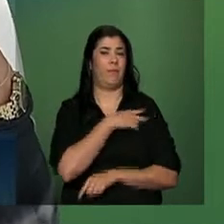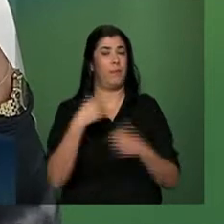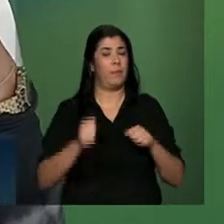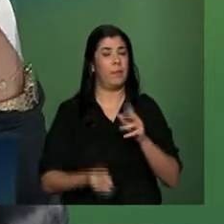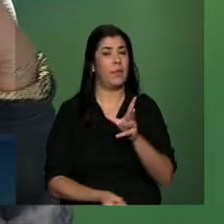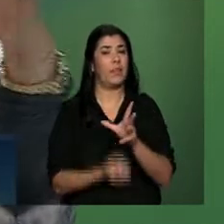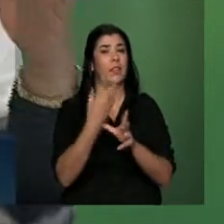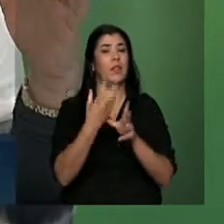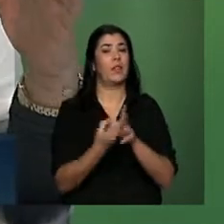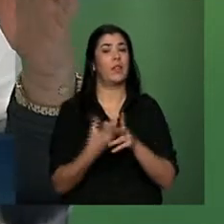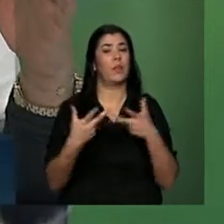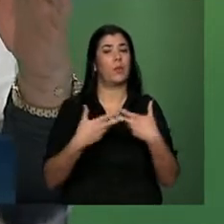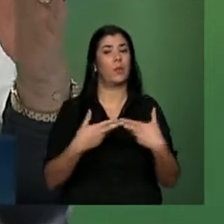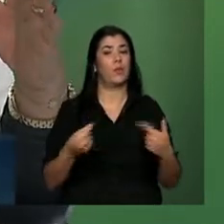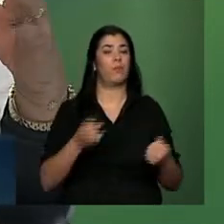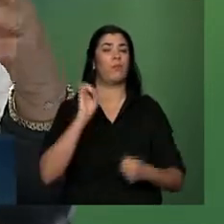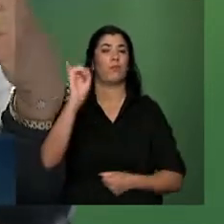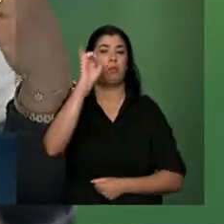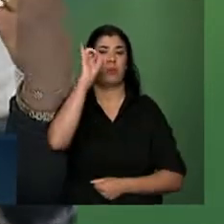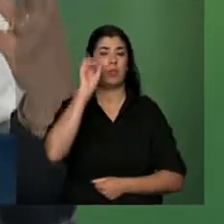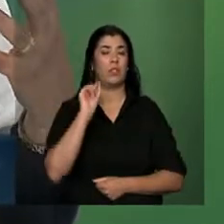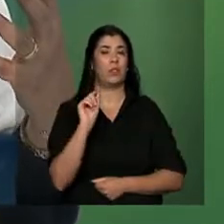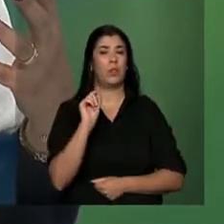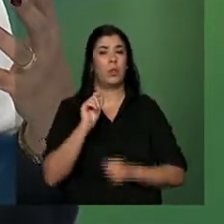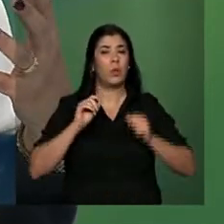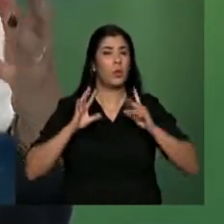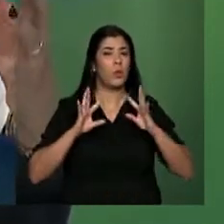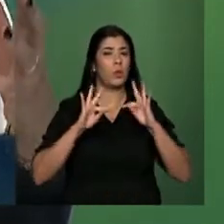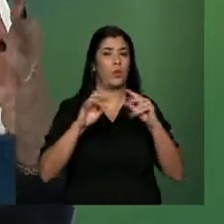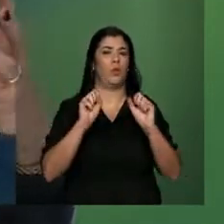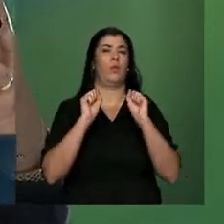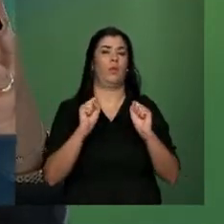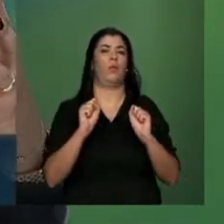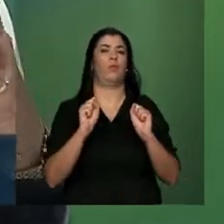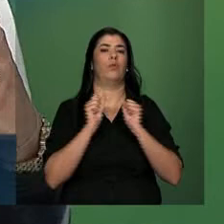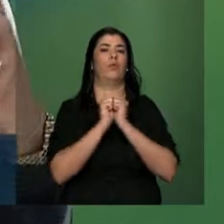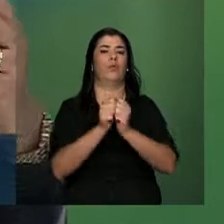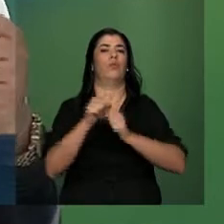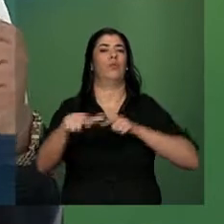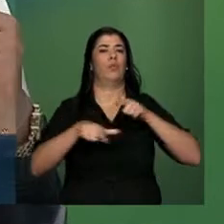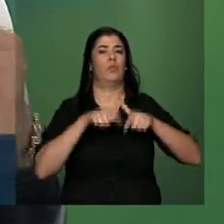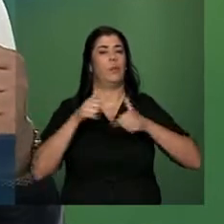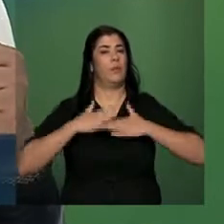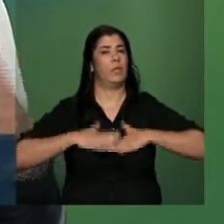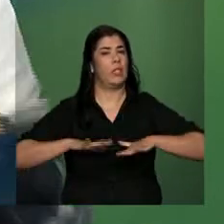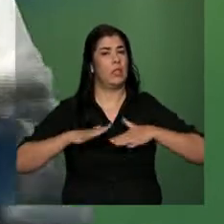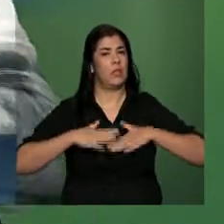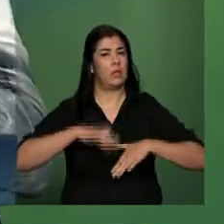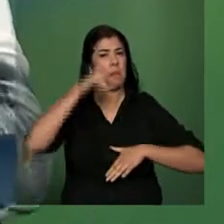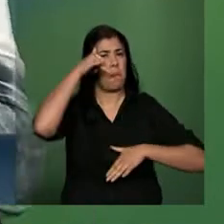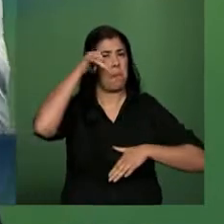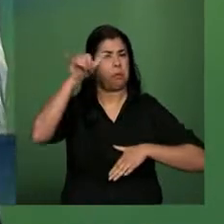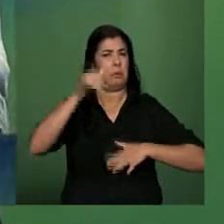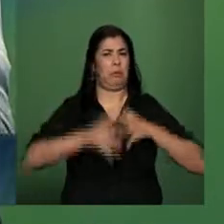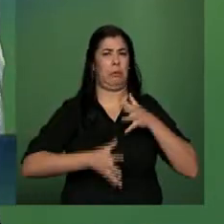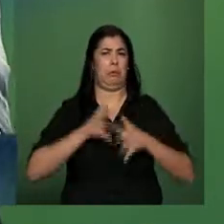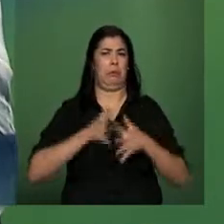criar uma condição para que todos possam trabalhar com tranquilidade e sem amarras e